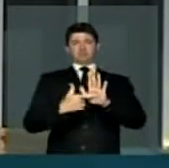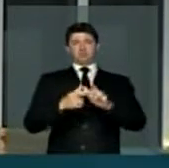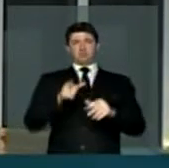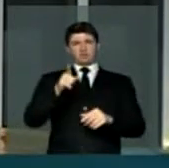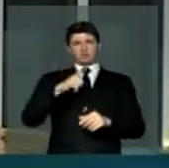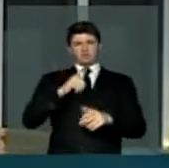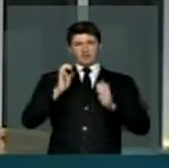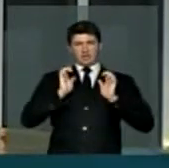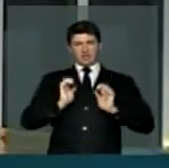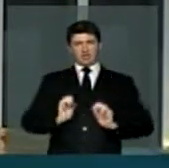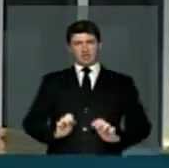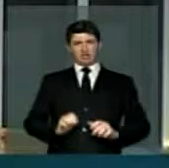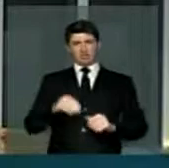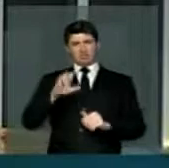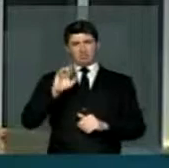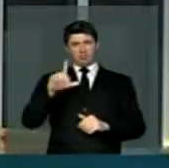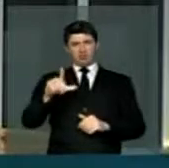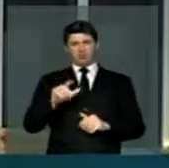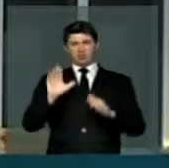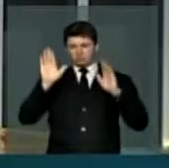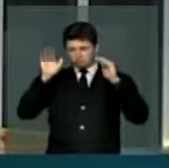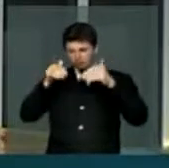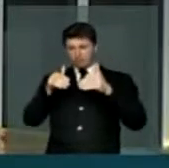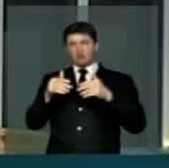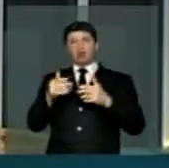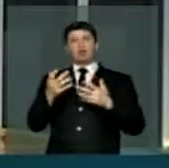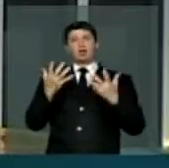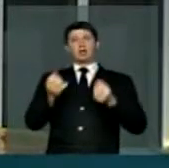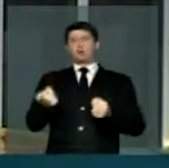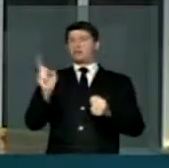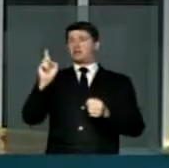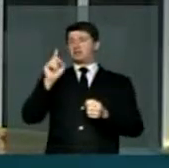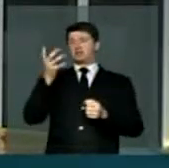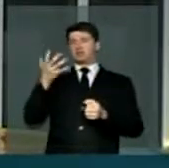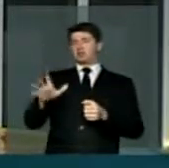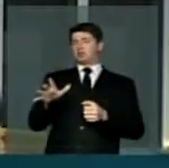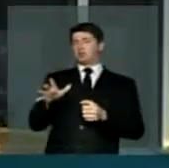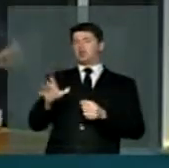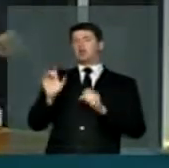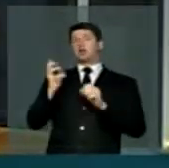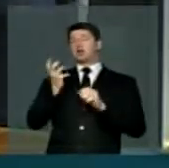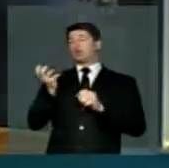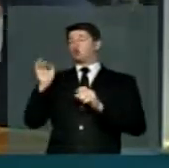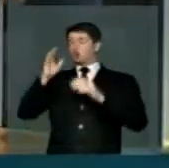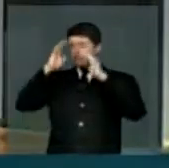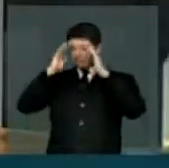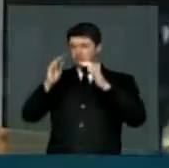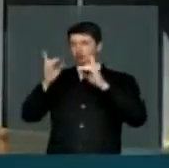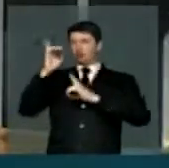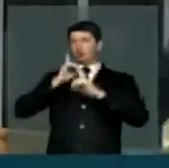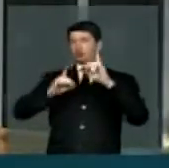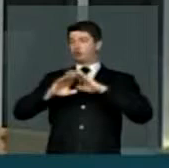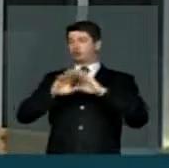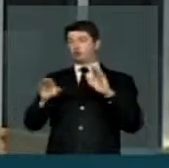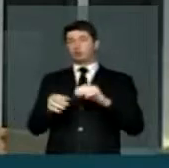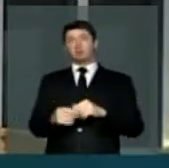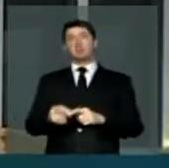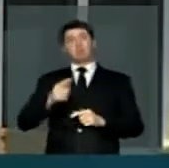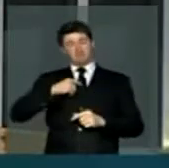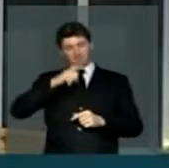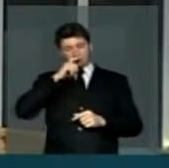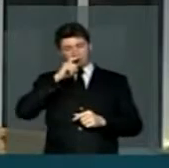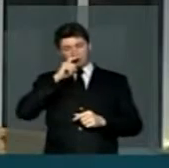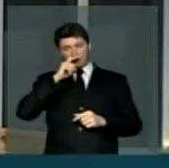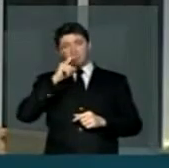e a honra de nunca aceitar nada que não fosse o respeito e o diálogo aberto? Meu pai teve